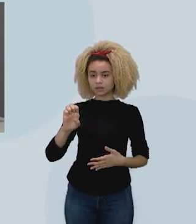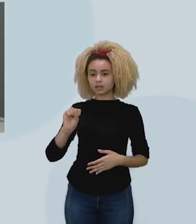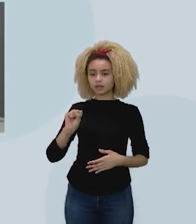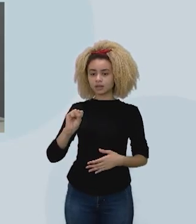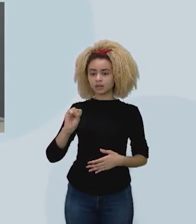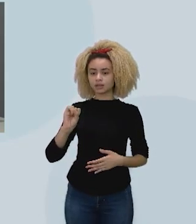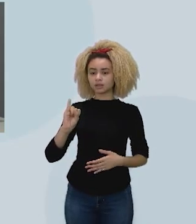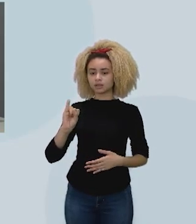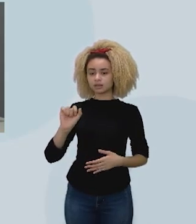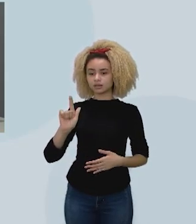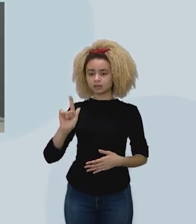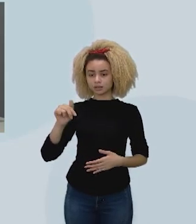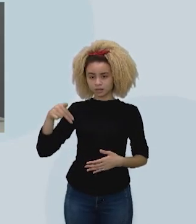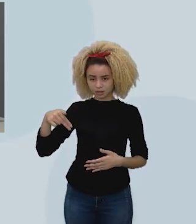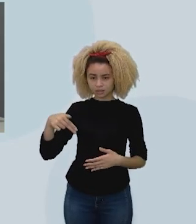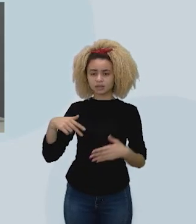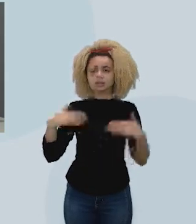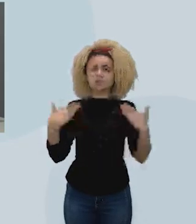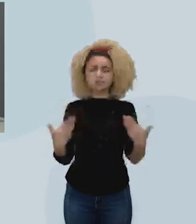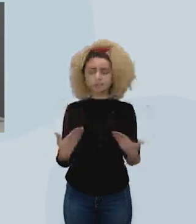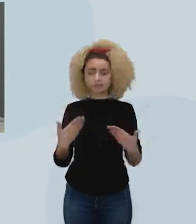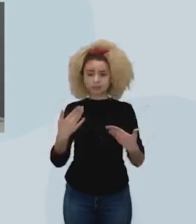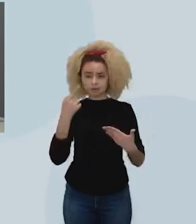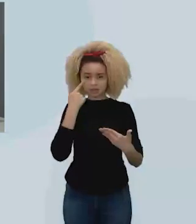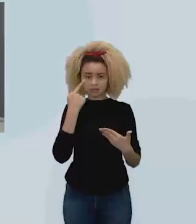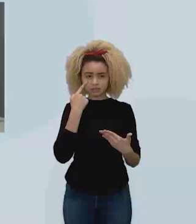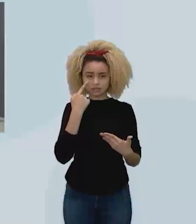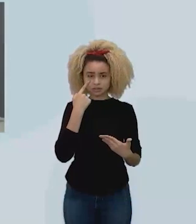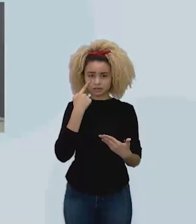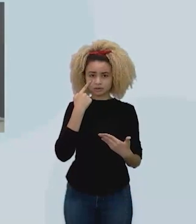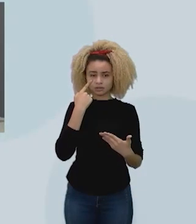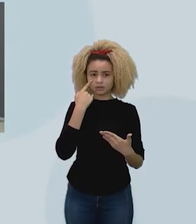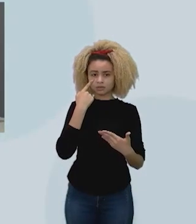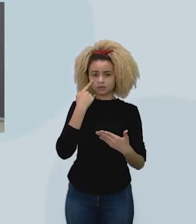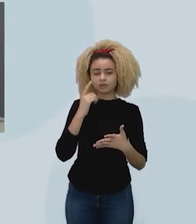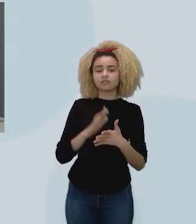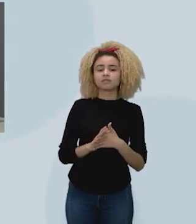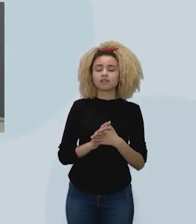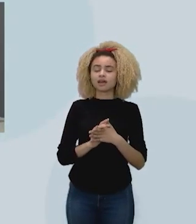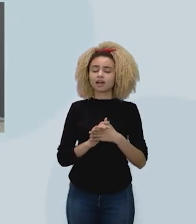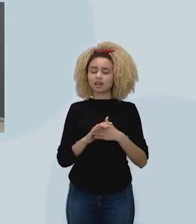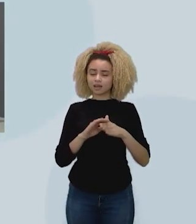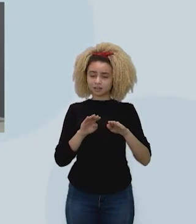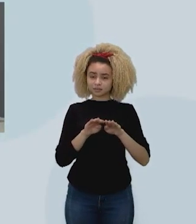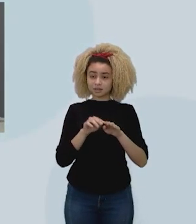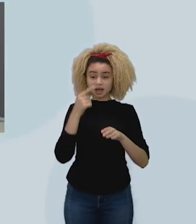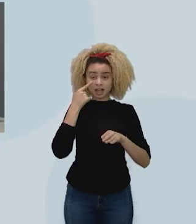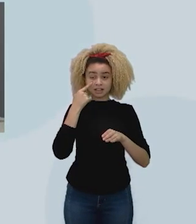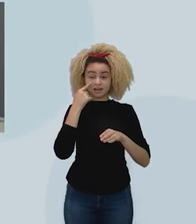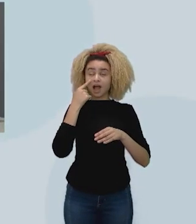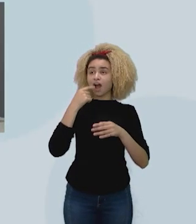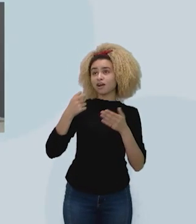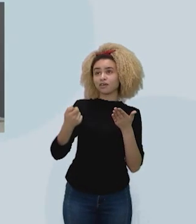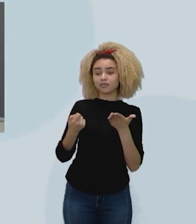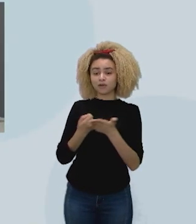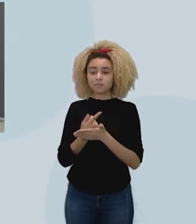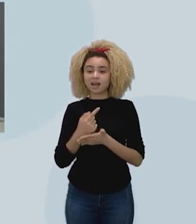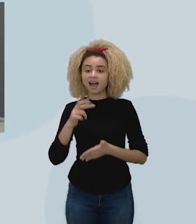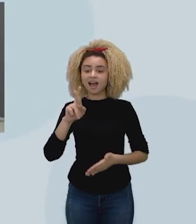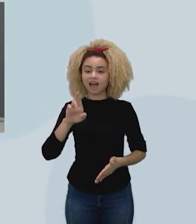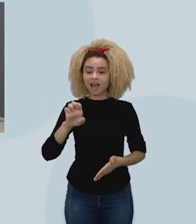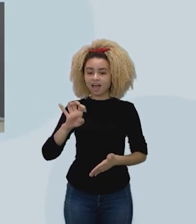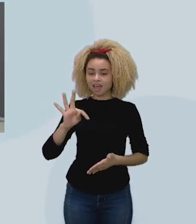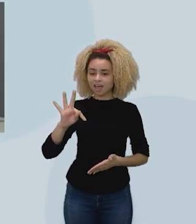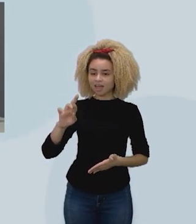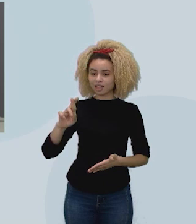tá? Então, quando a gente vê agora esse revival, né, de móveis, que a gente fala assim, móvel com a cara retrô, né? Aqueles móveis